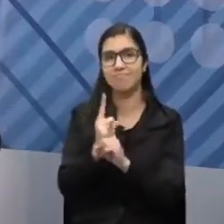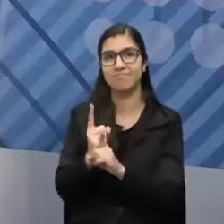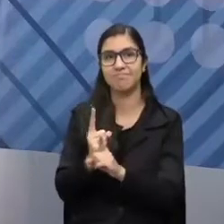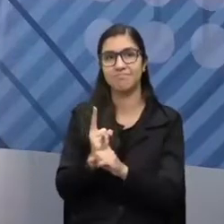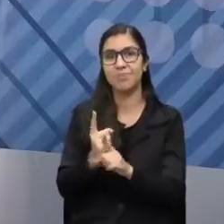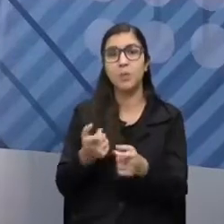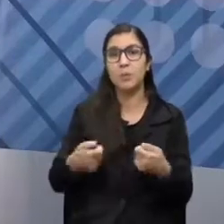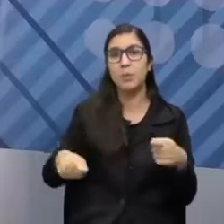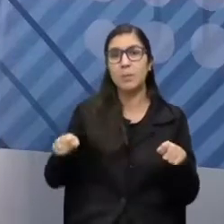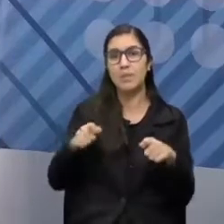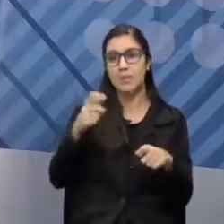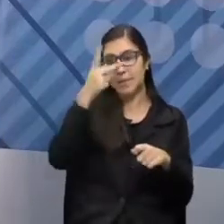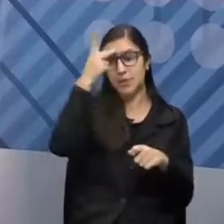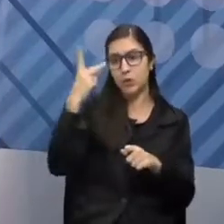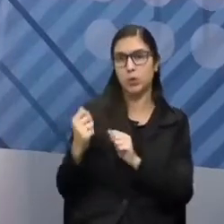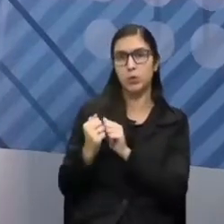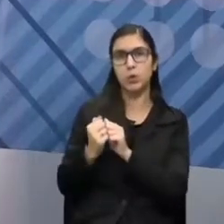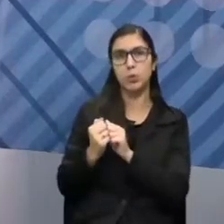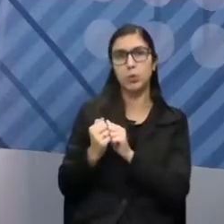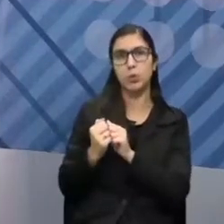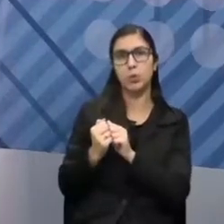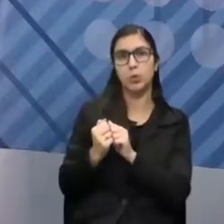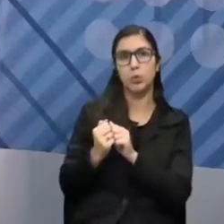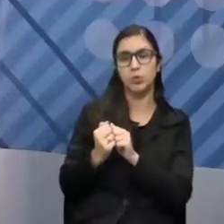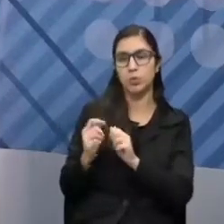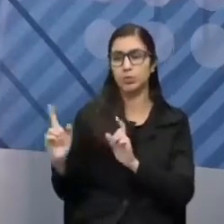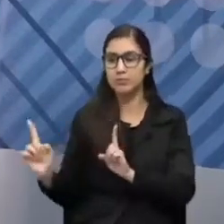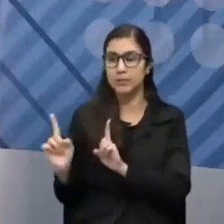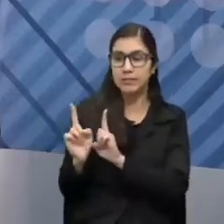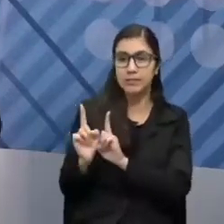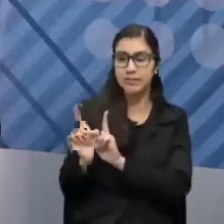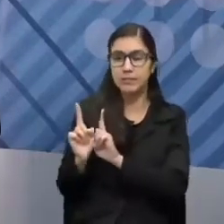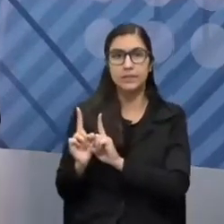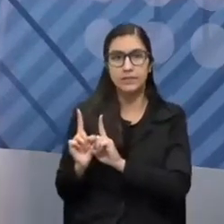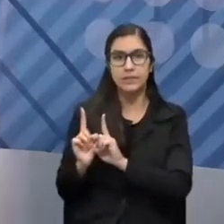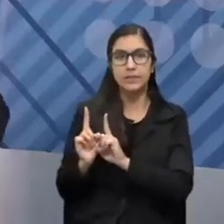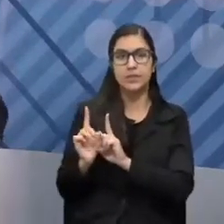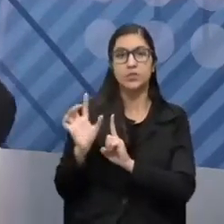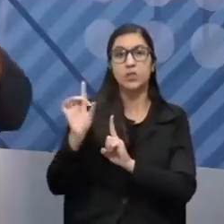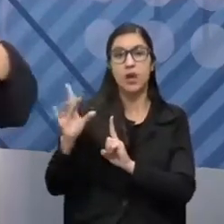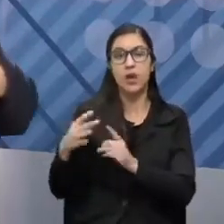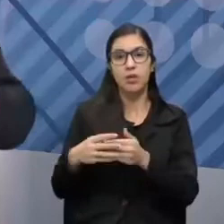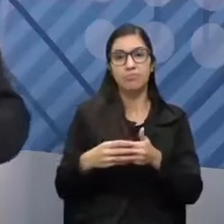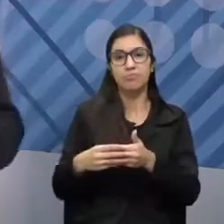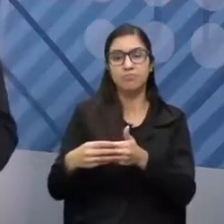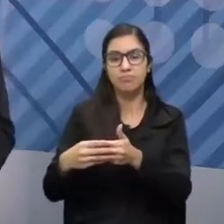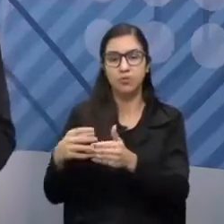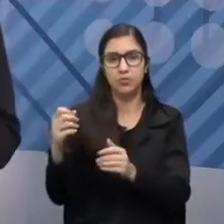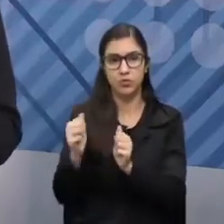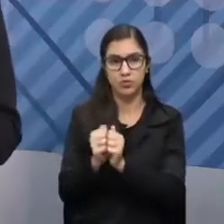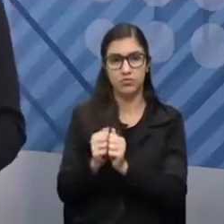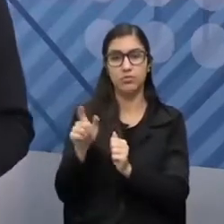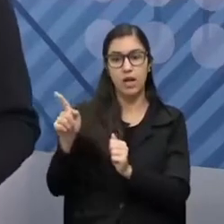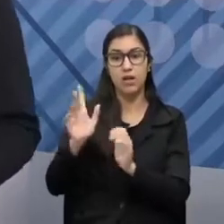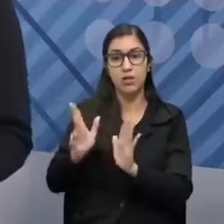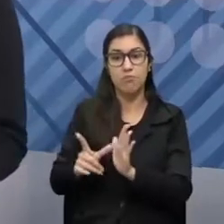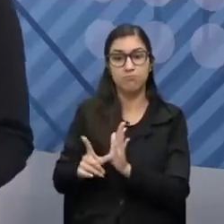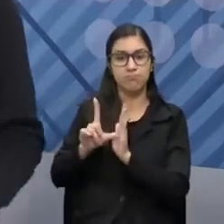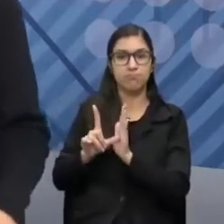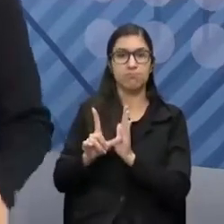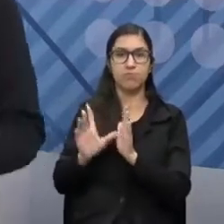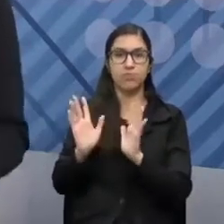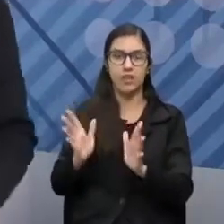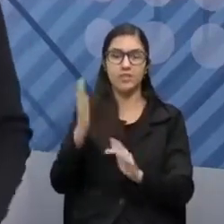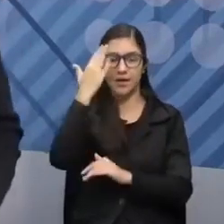não precisar mais dessa mediação lado a lado ou sendo mediada no transporte dela. Ela já antecipa,